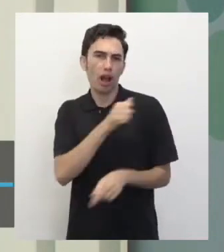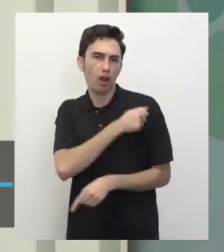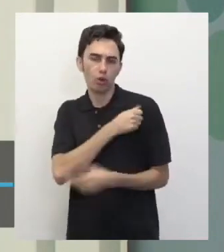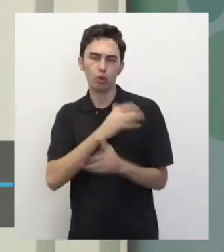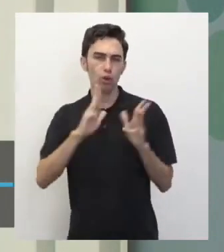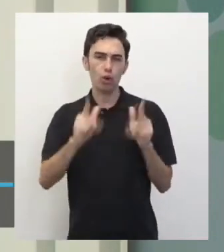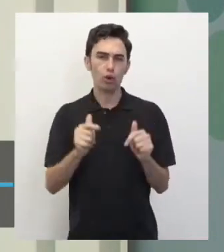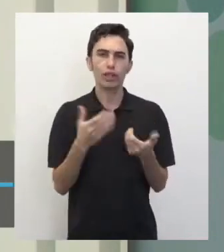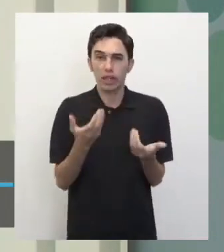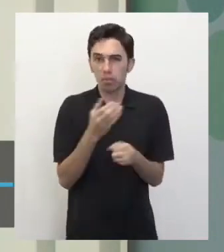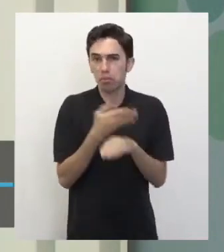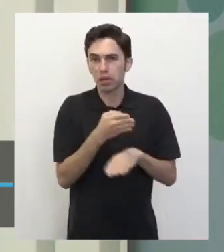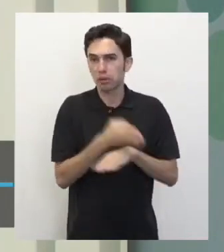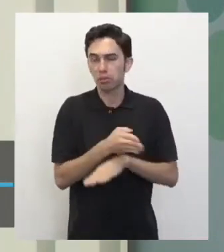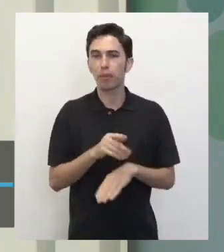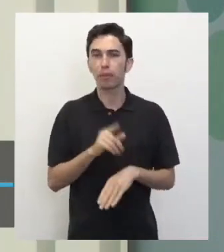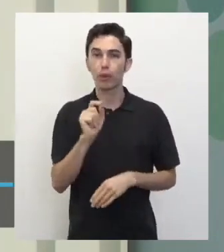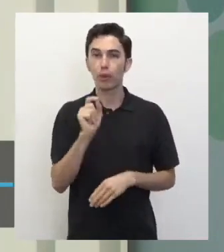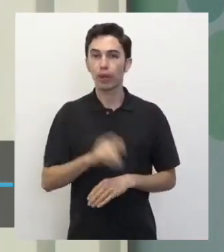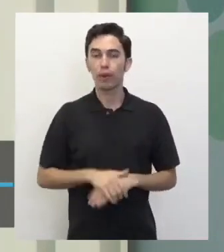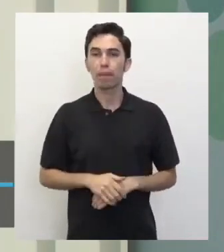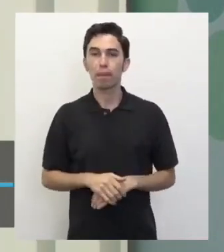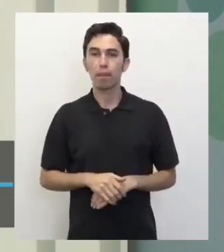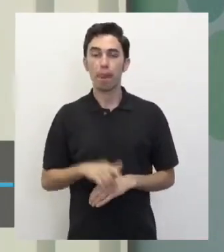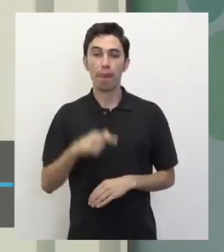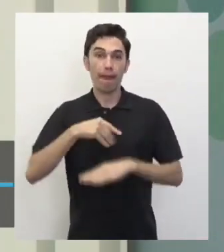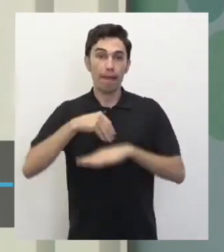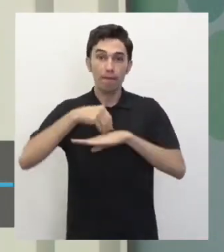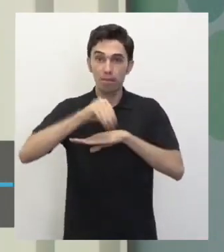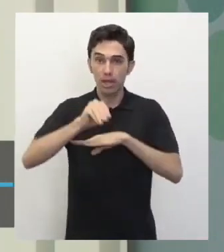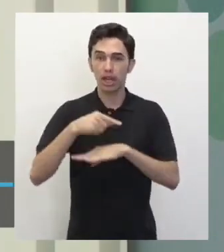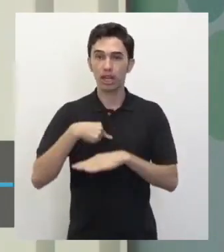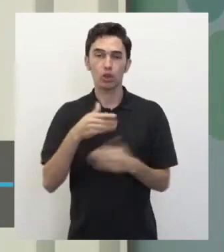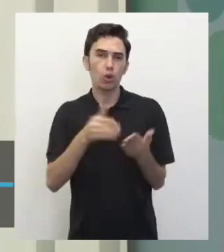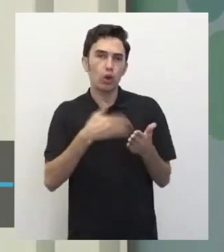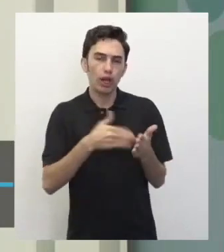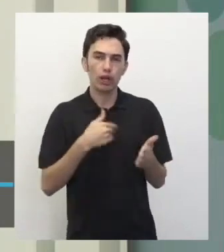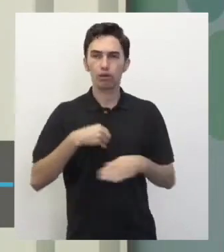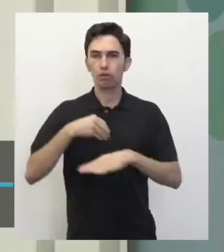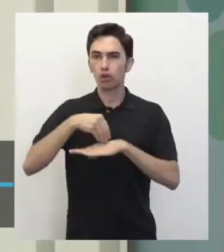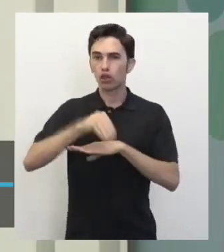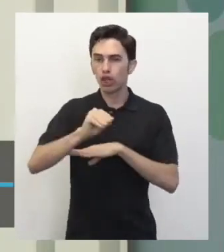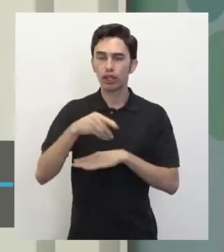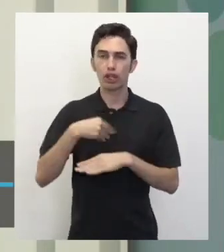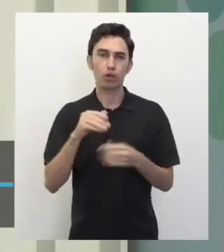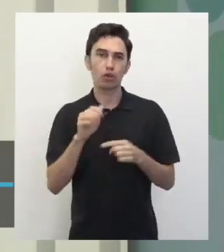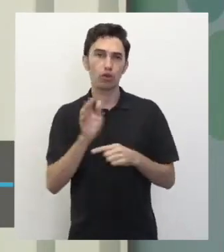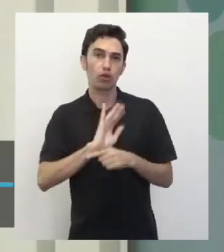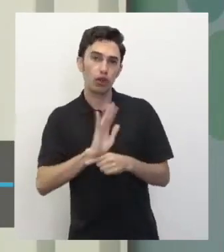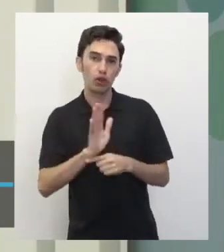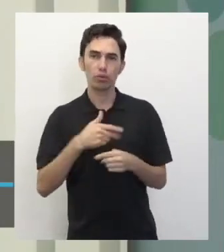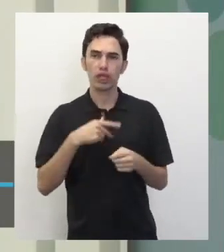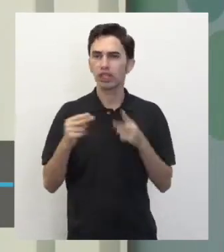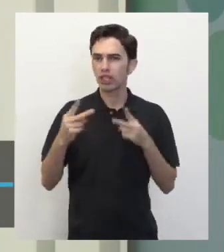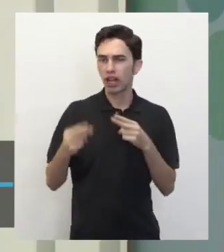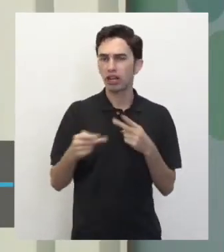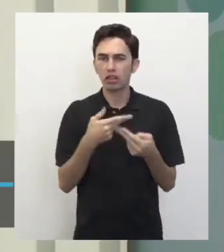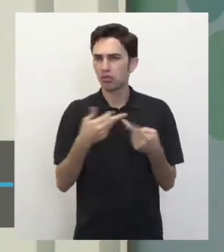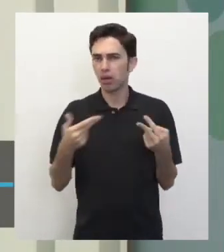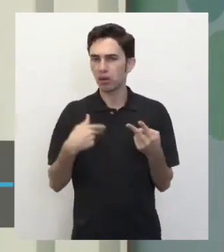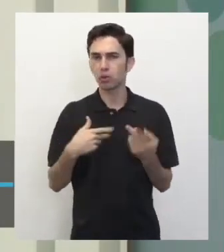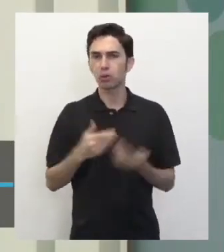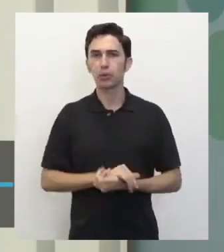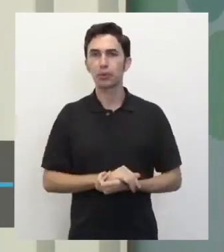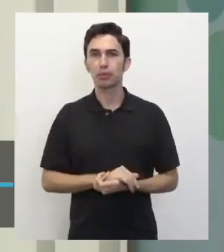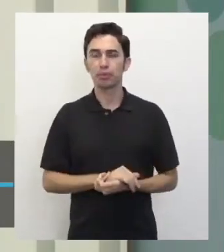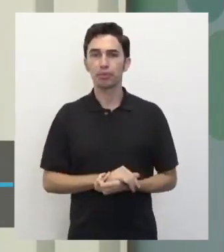foi o quê? Foi que fizesse alguma indicação de livro, fizesse indicação de filme, de série, de livro, de leitura. Na aula de